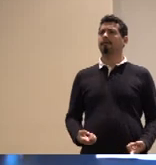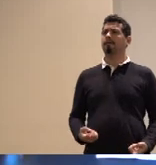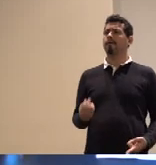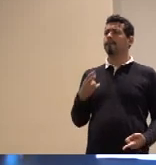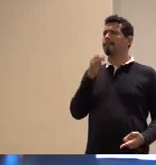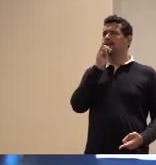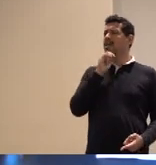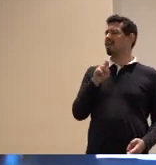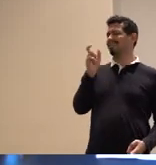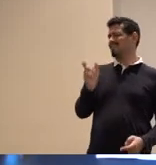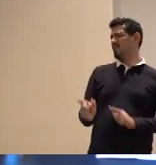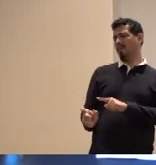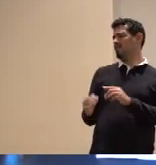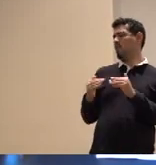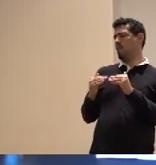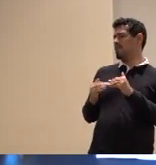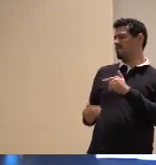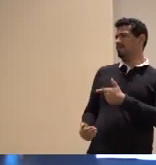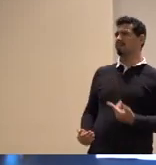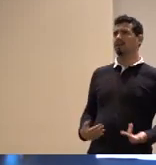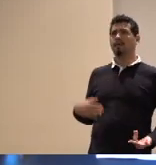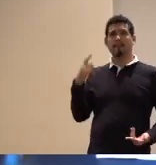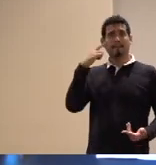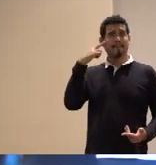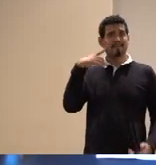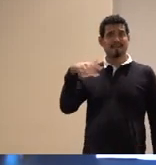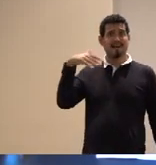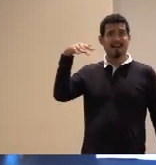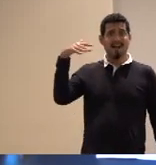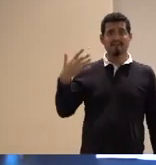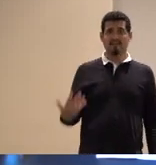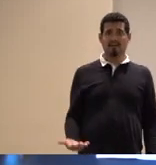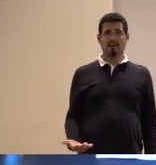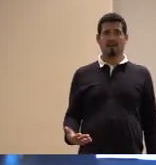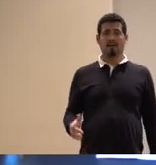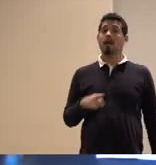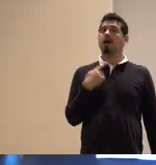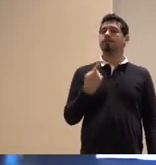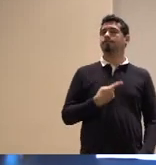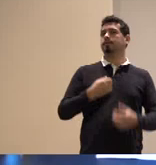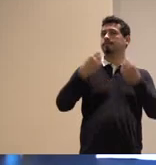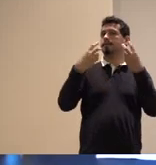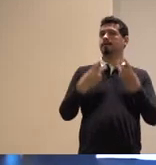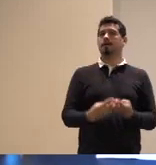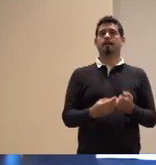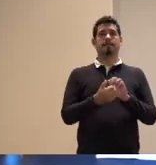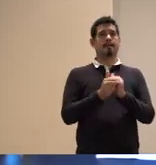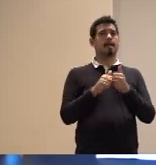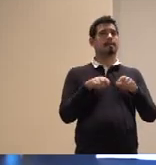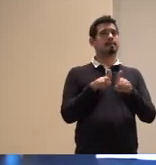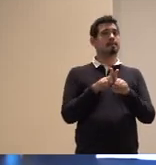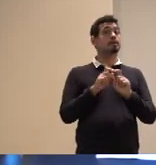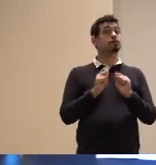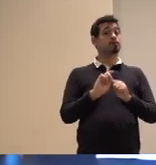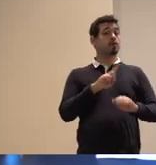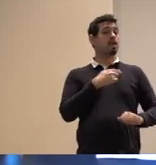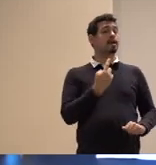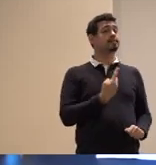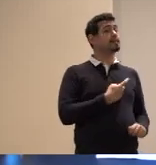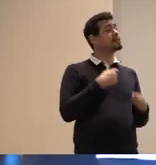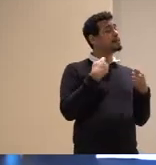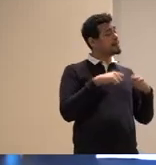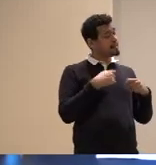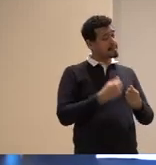para você? Olha a gravidade disso. A gente está falando de um reordenamento que nós temos que